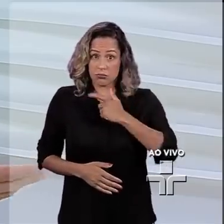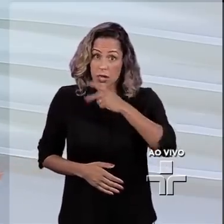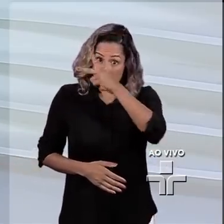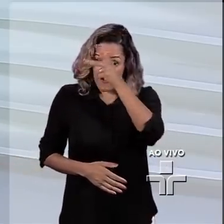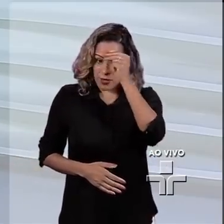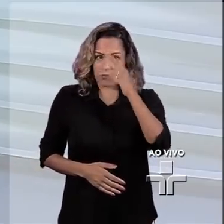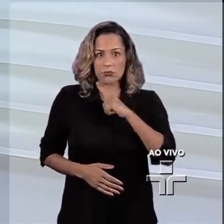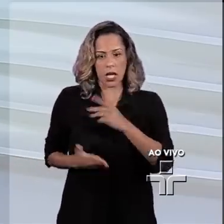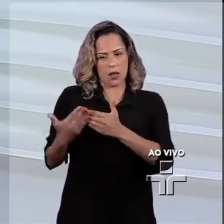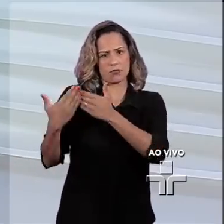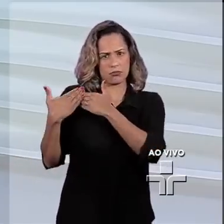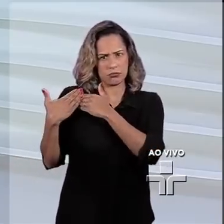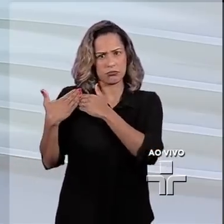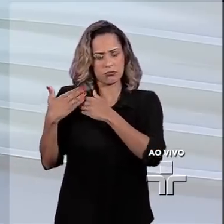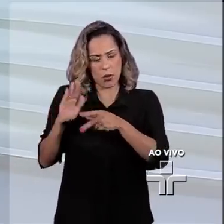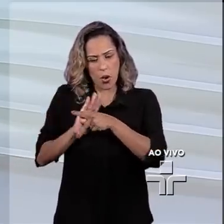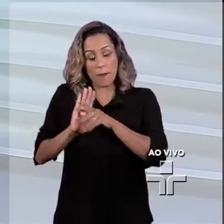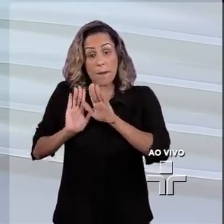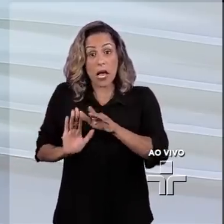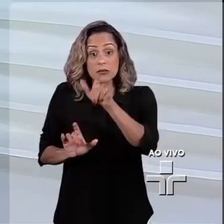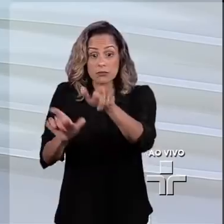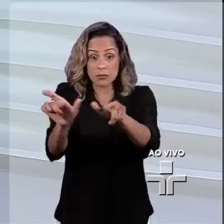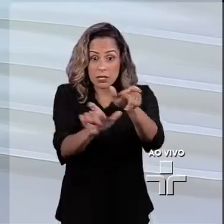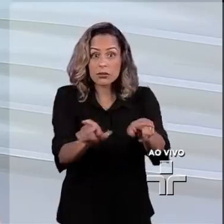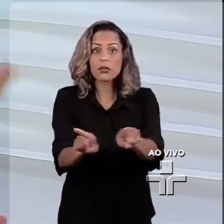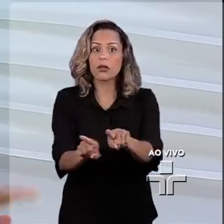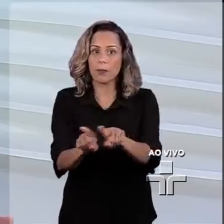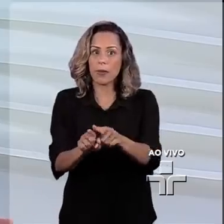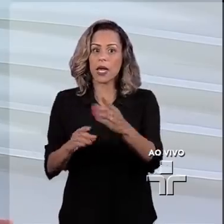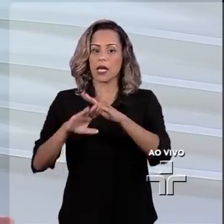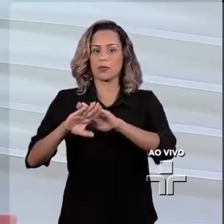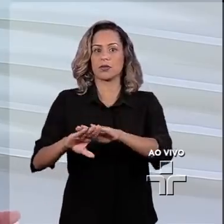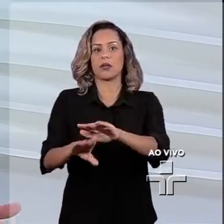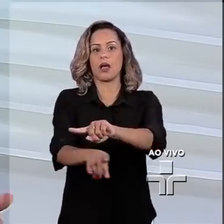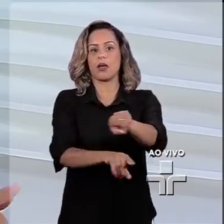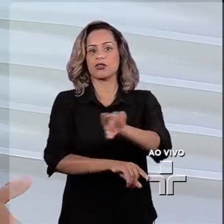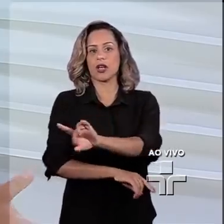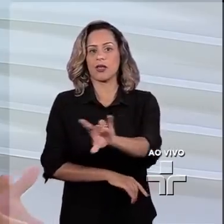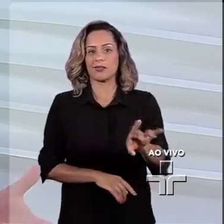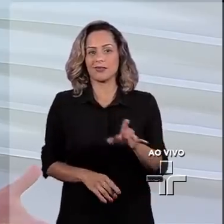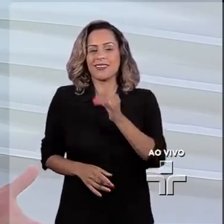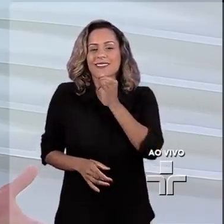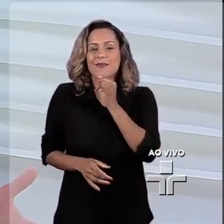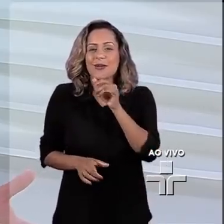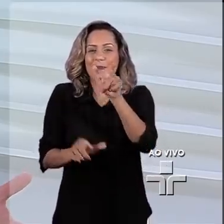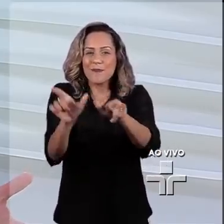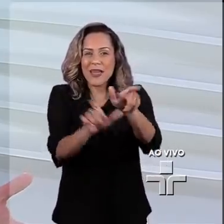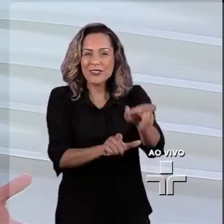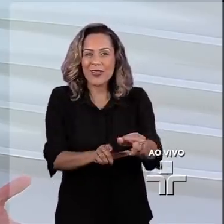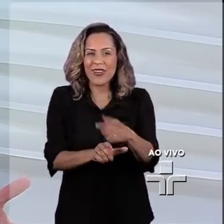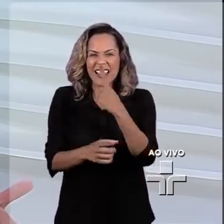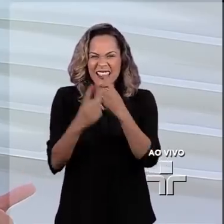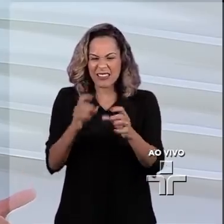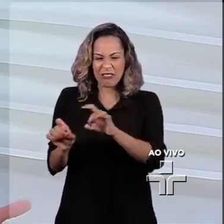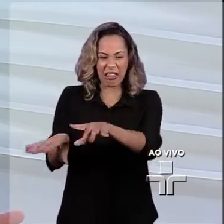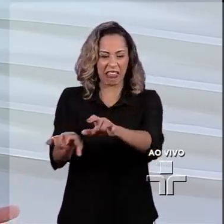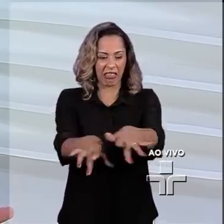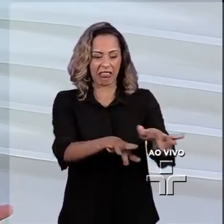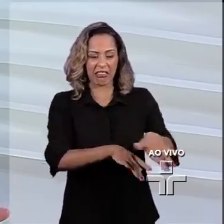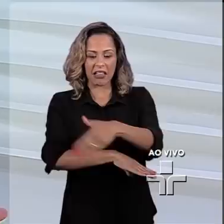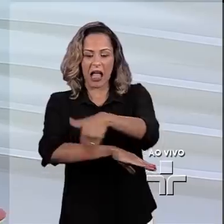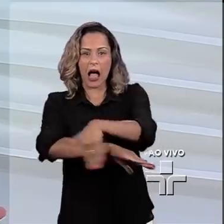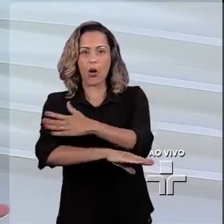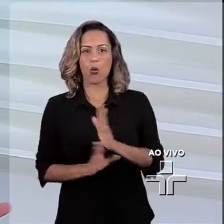a população tem também a sua parcela. A prefeitura não joga lixo na rua, né? A gente precisa envolver as pessoas para poder ampliar a